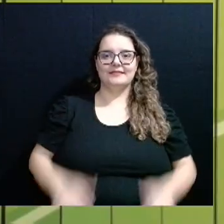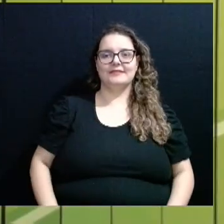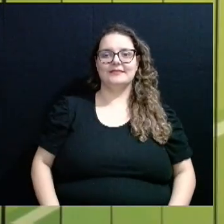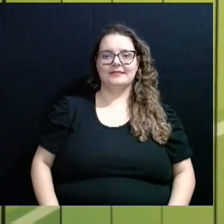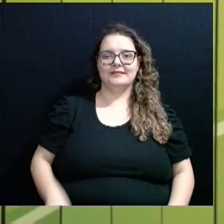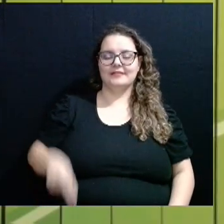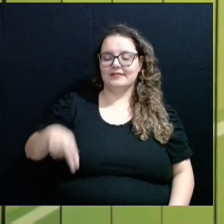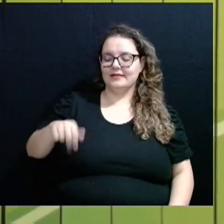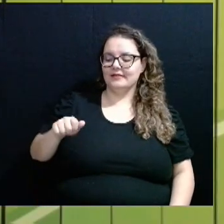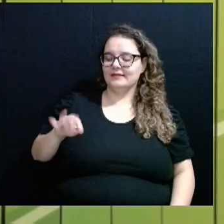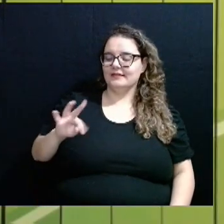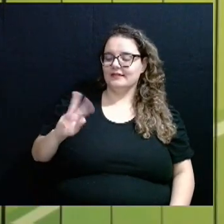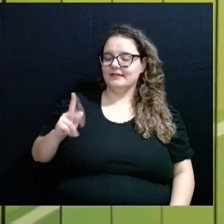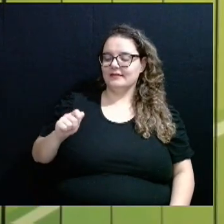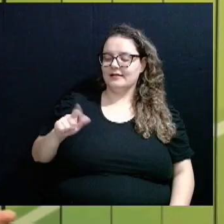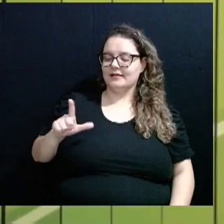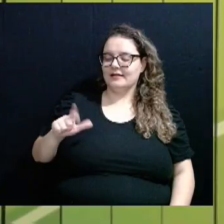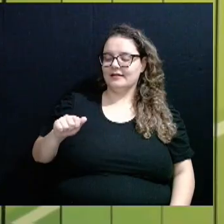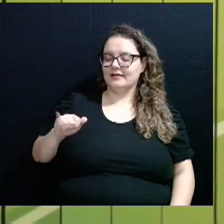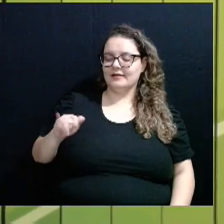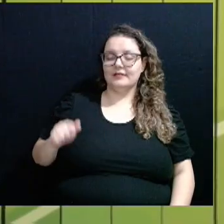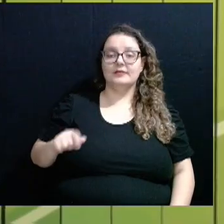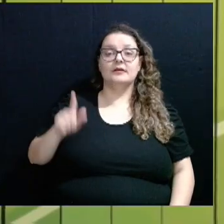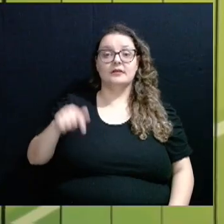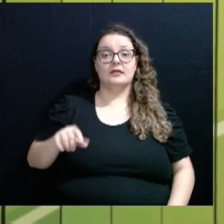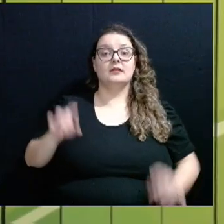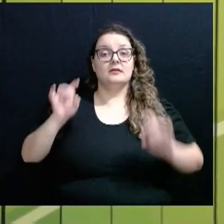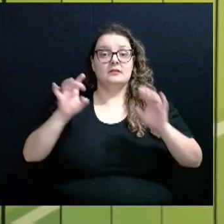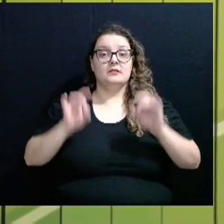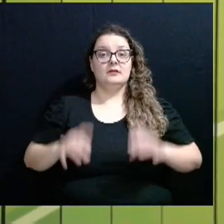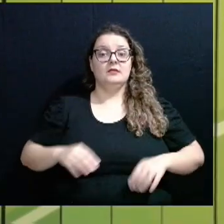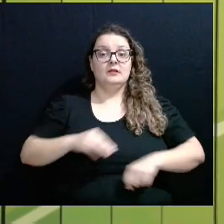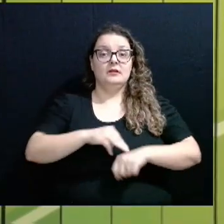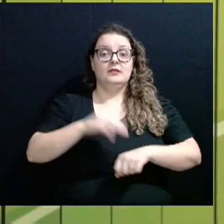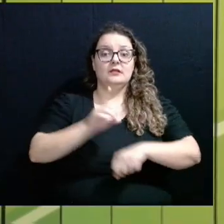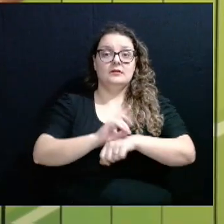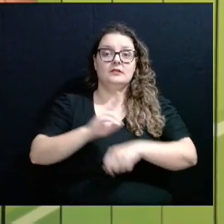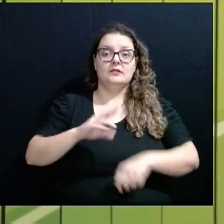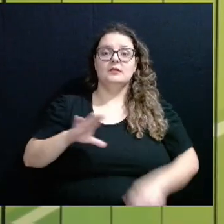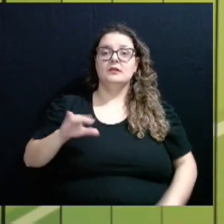Natália, que é especialista, mestrado, doutorado em ciências